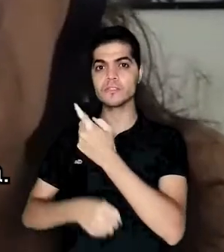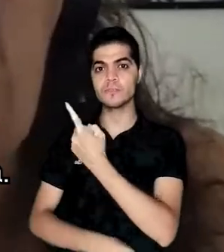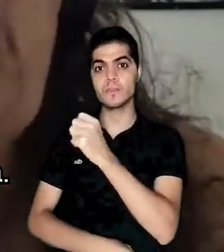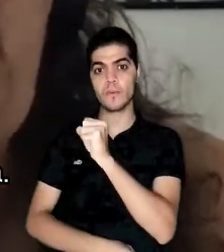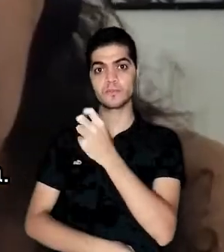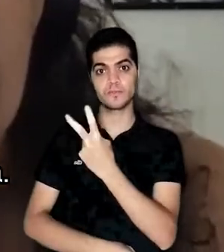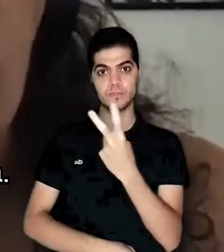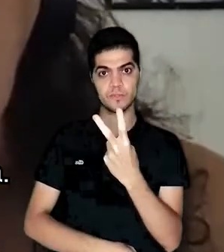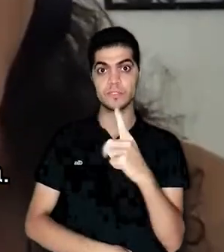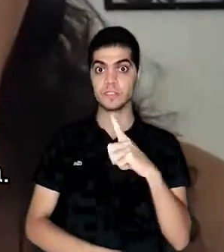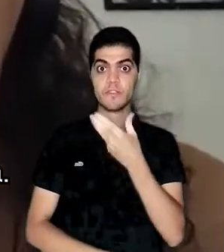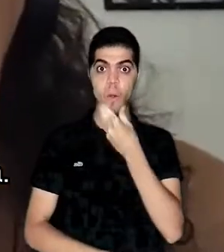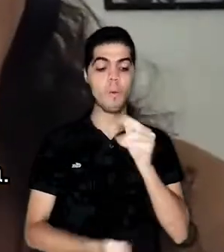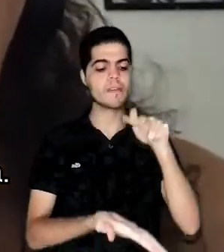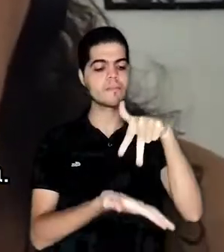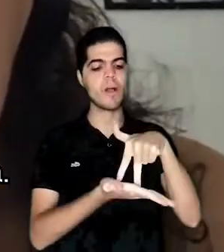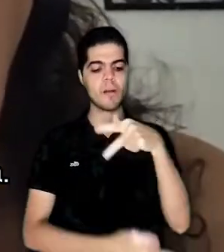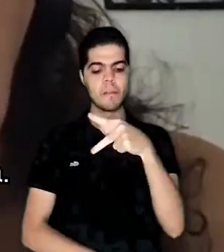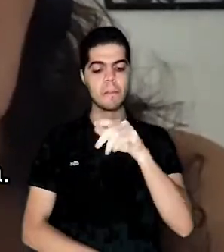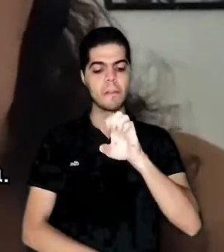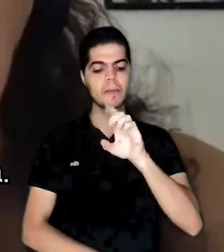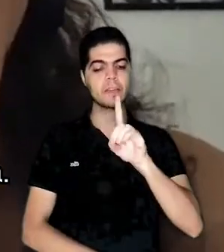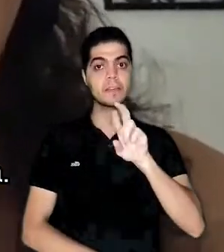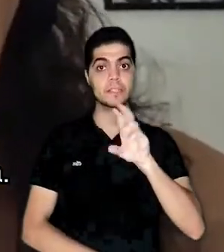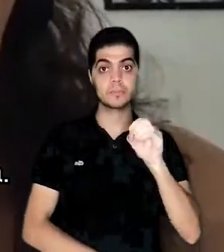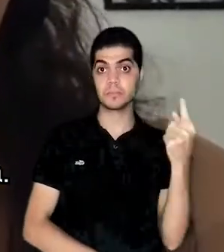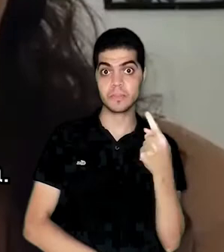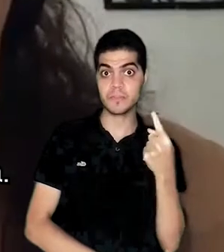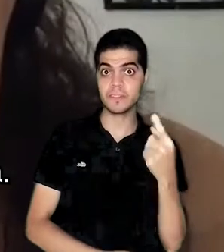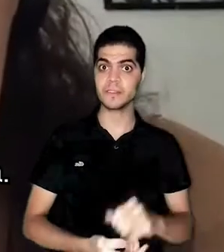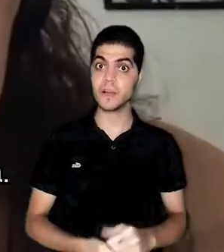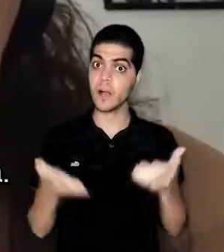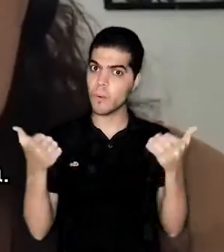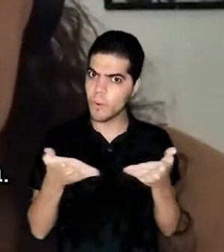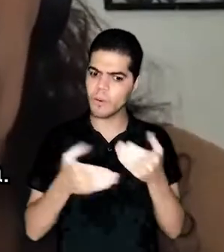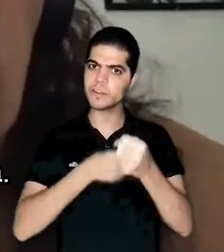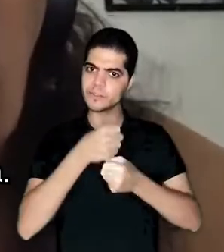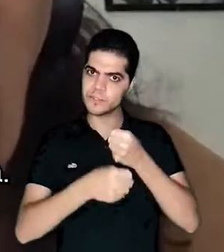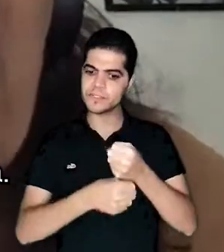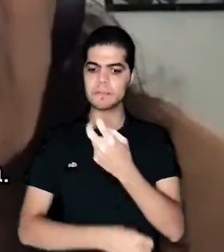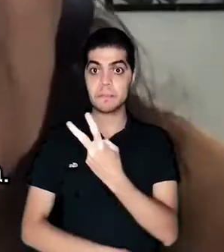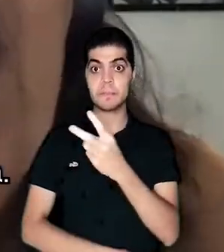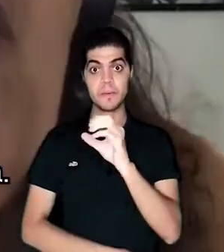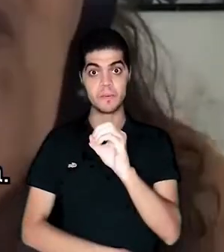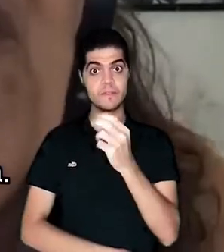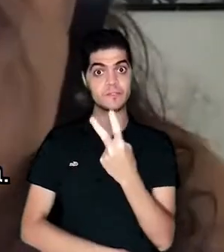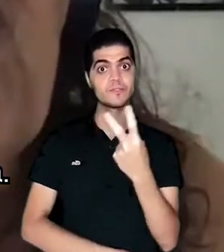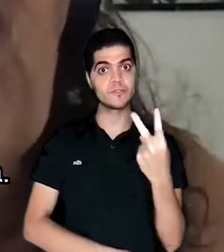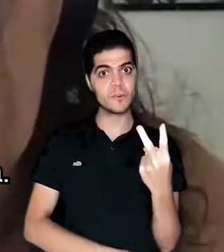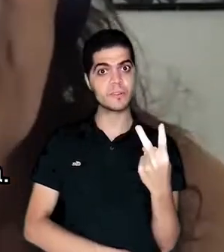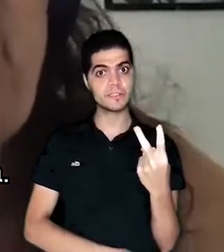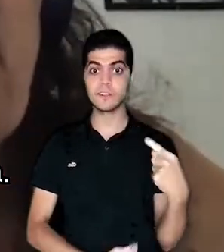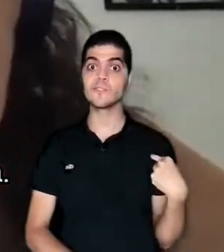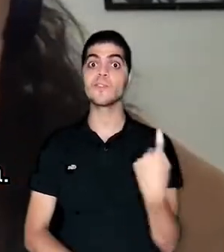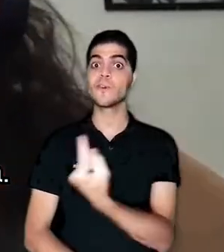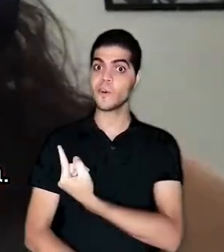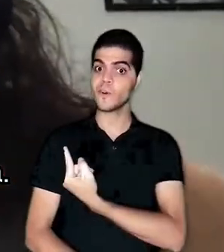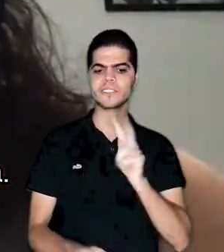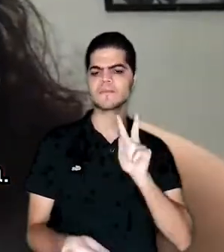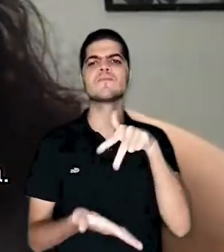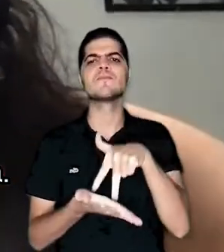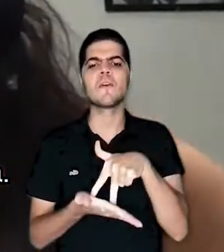1822 teve como ator Pedro 1º agora em 2022